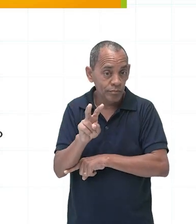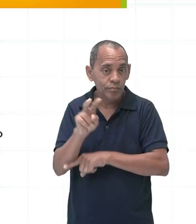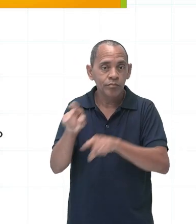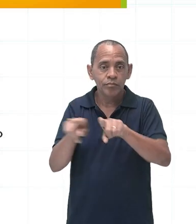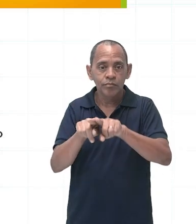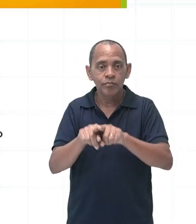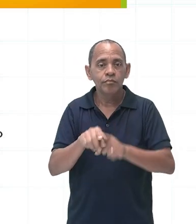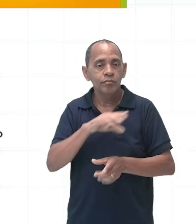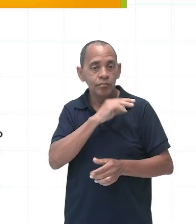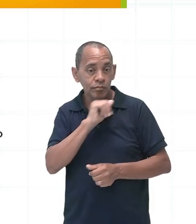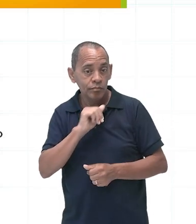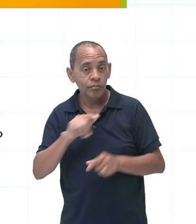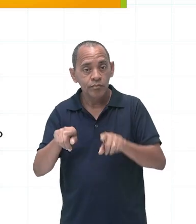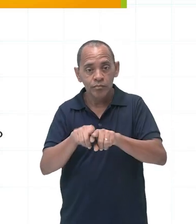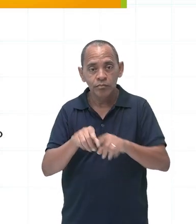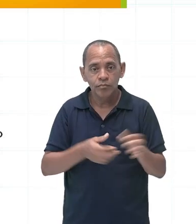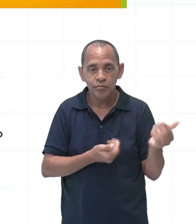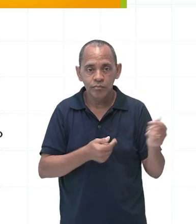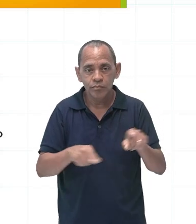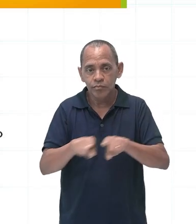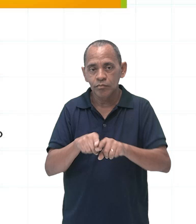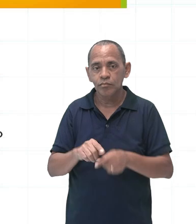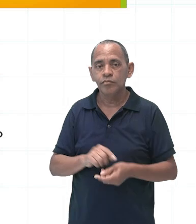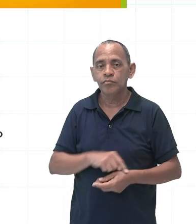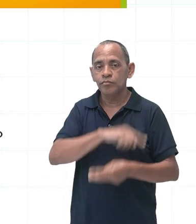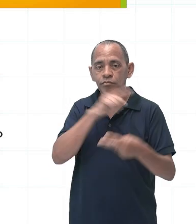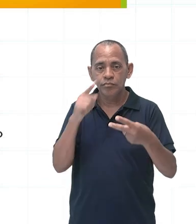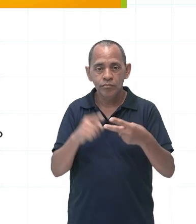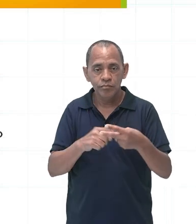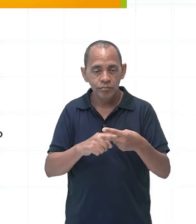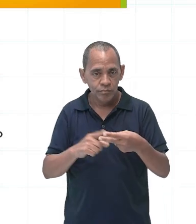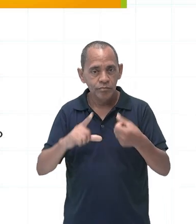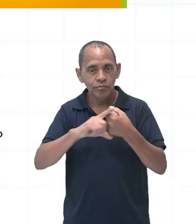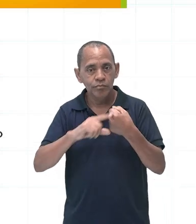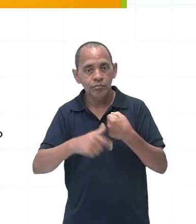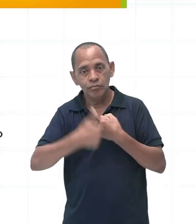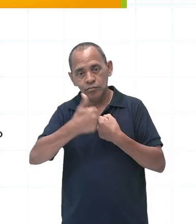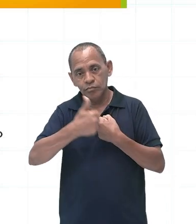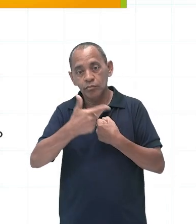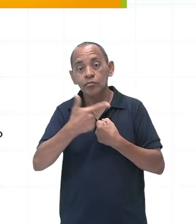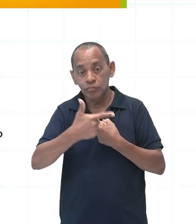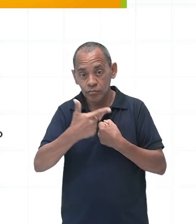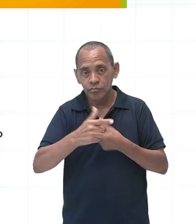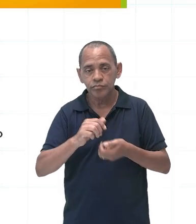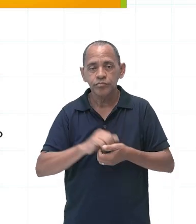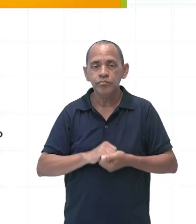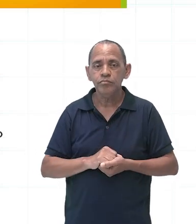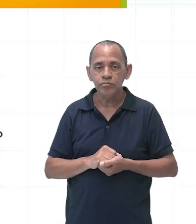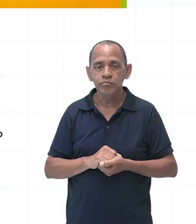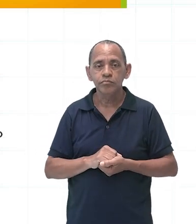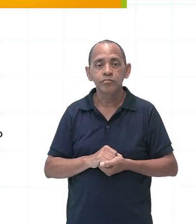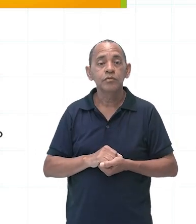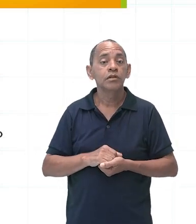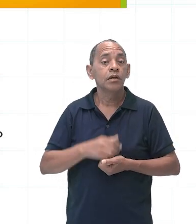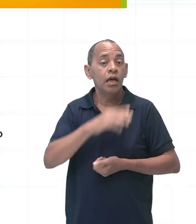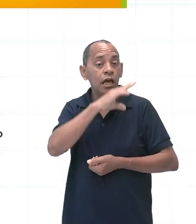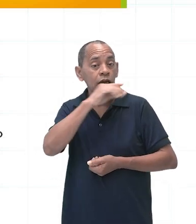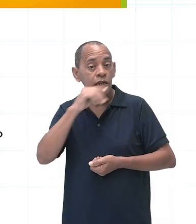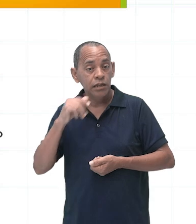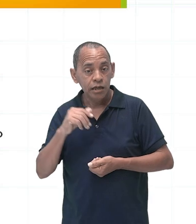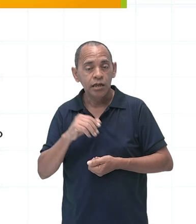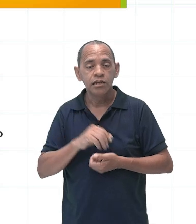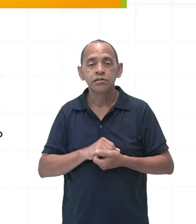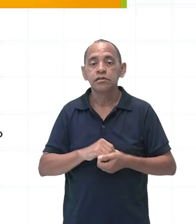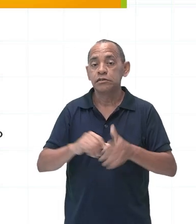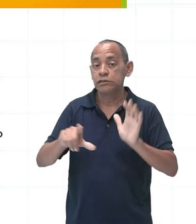ao adolescente. Seguindo adiante. O artigo 2º. Considera-se criança,